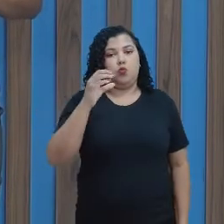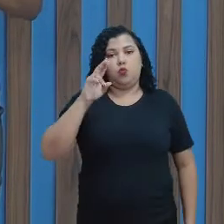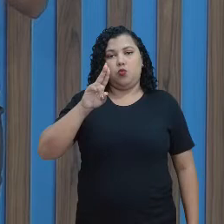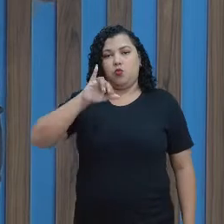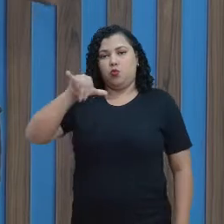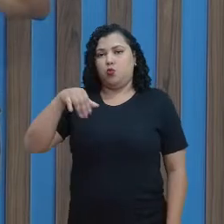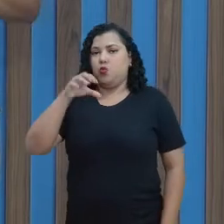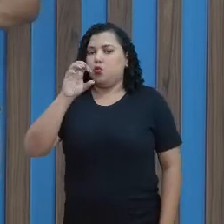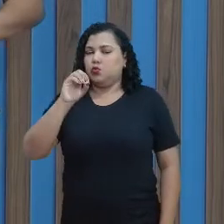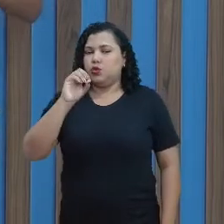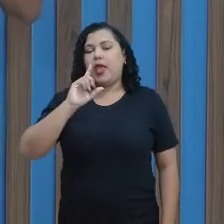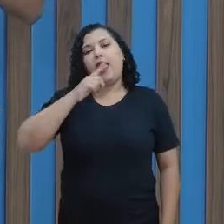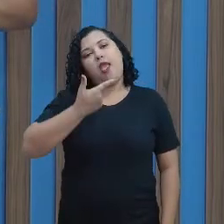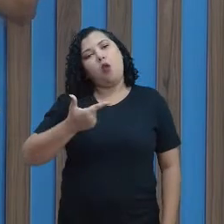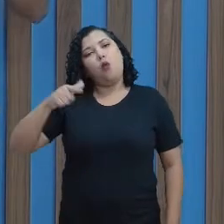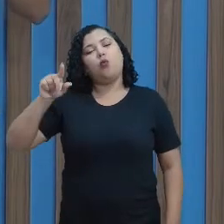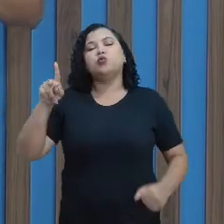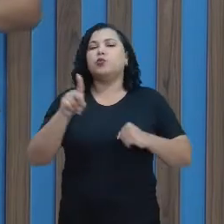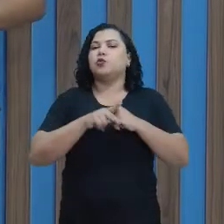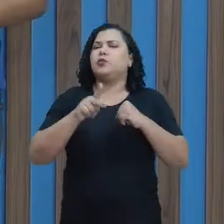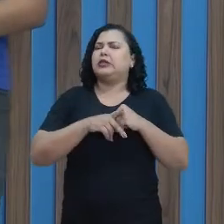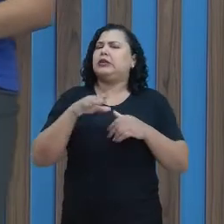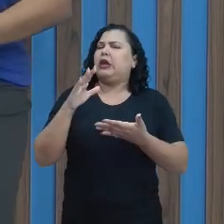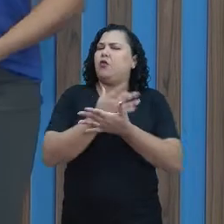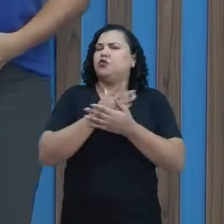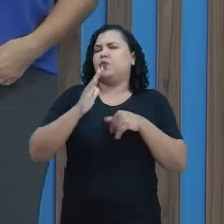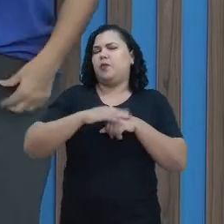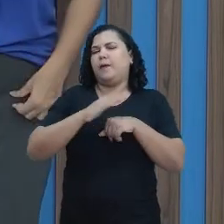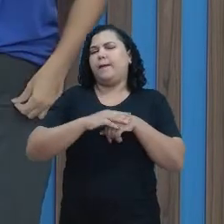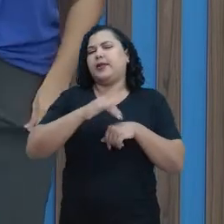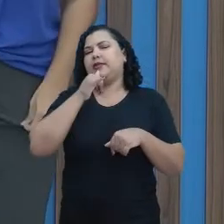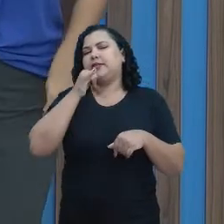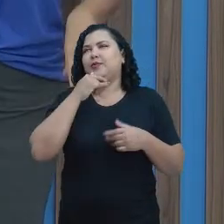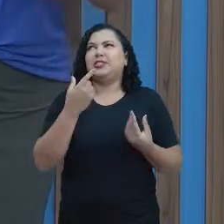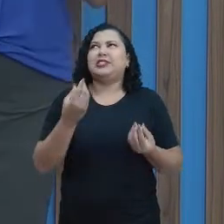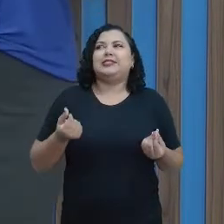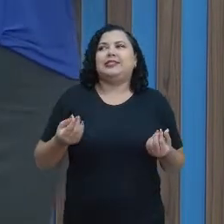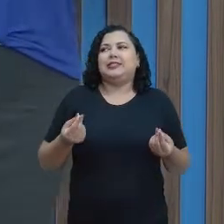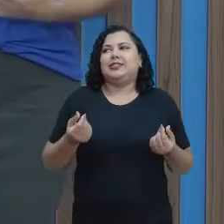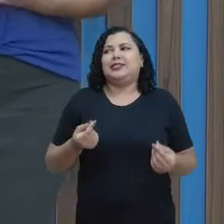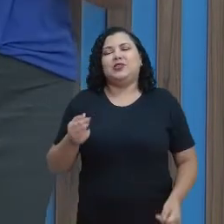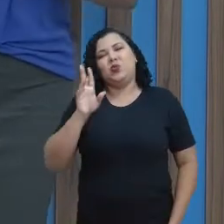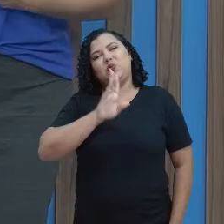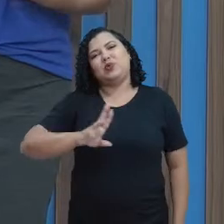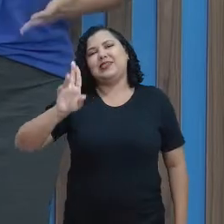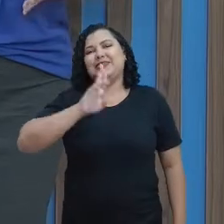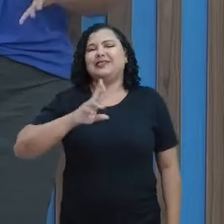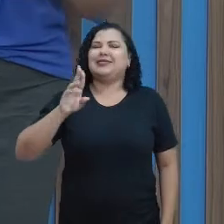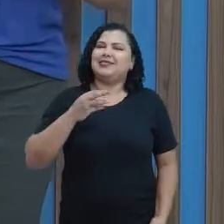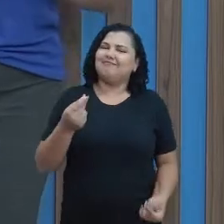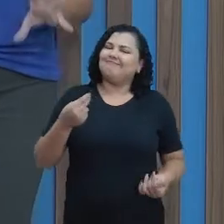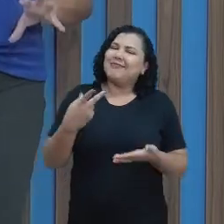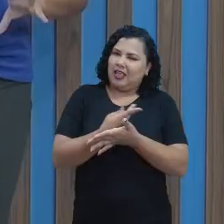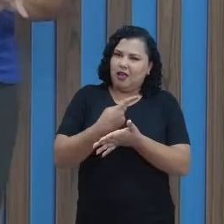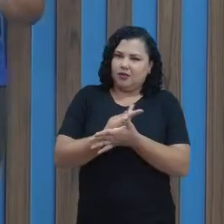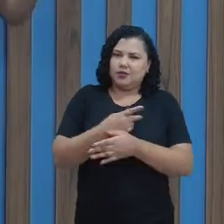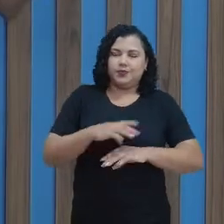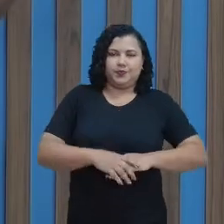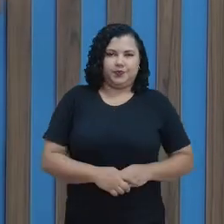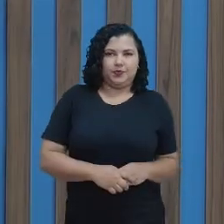E aqui é outro pronome que às vezes a gente tem uma mania, não mania, né? Mas a gente acaba usando às vezes de maneira